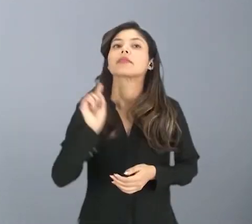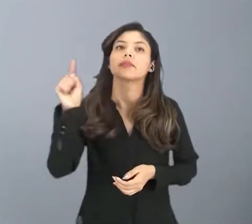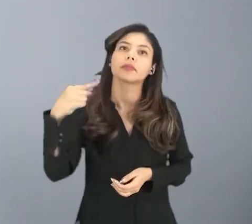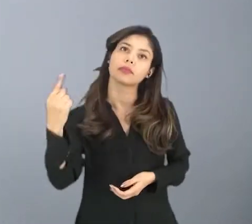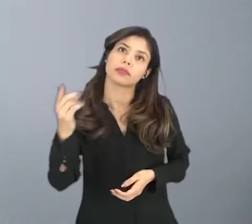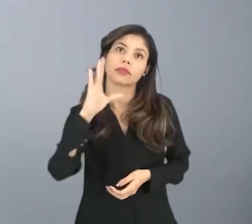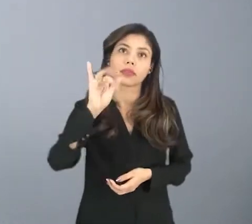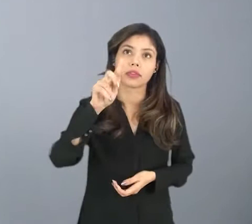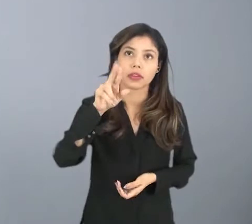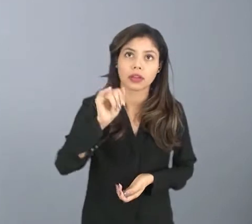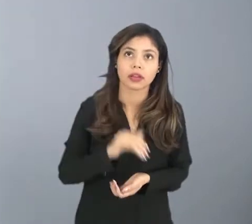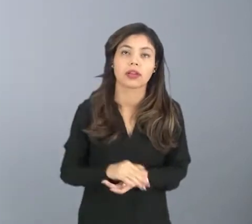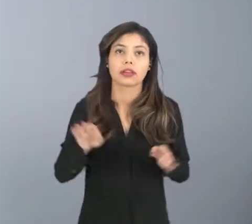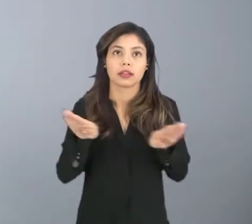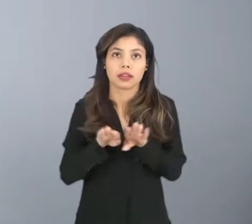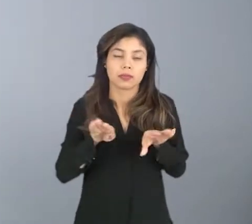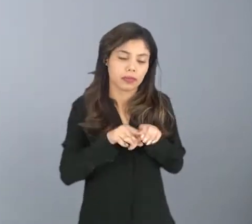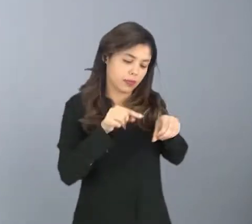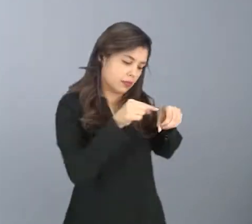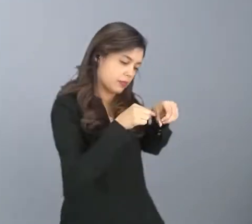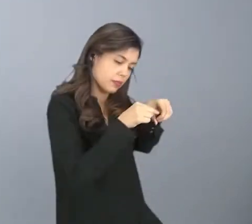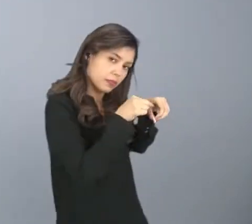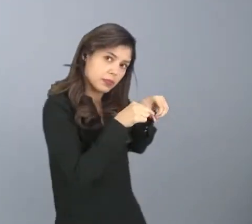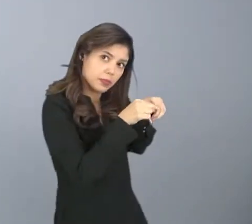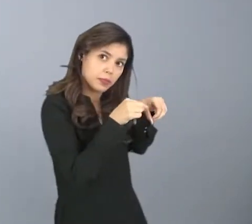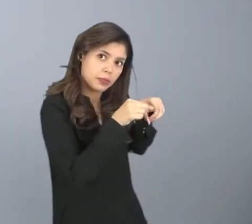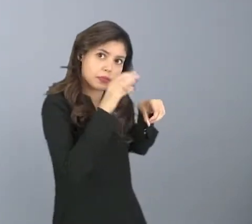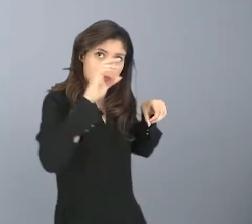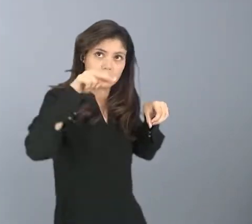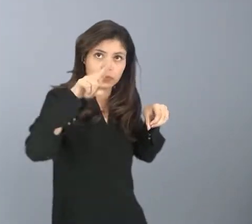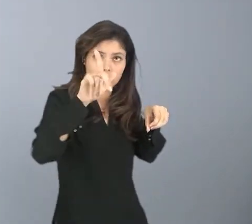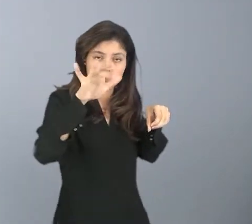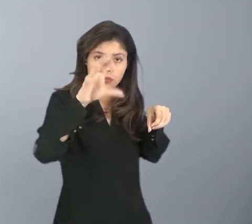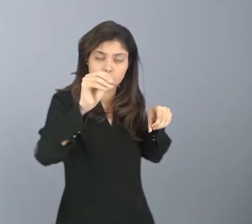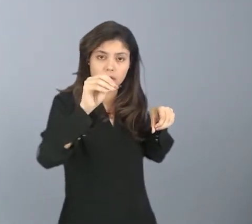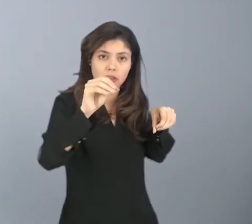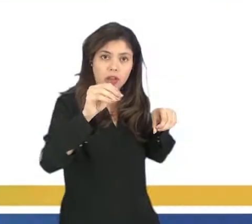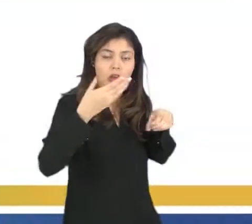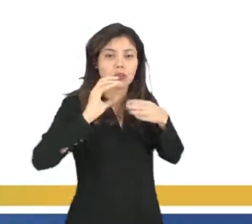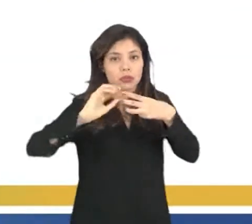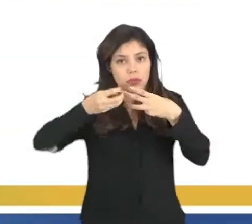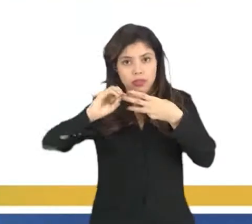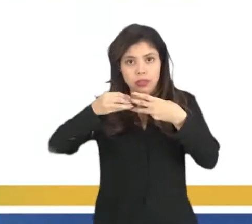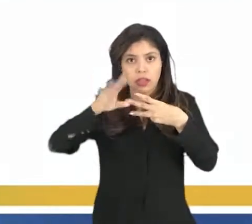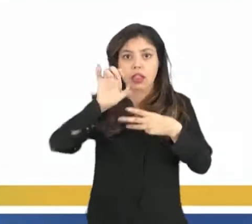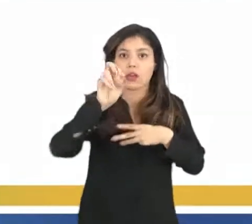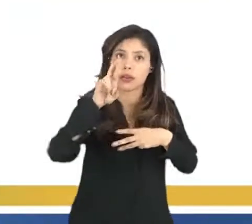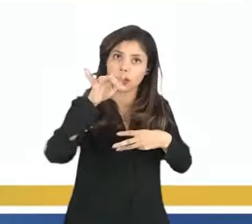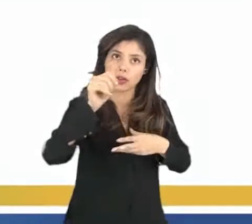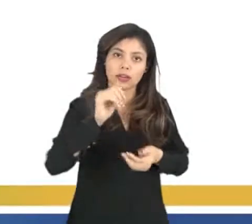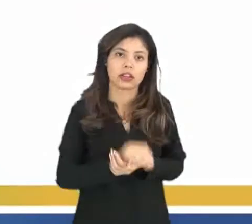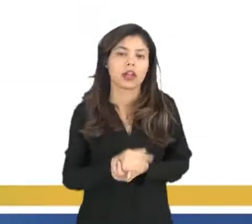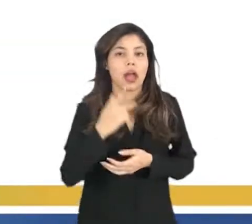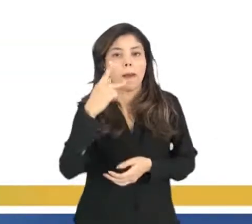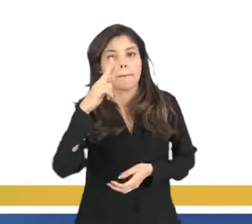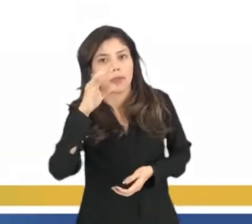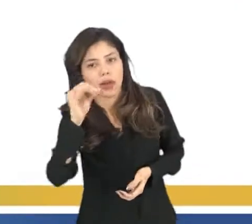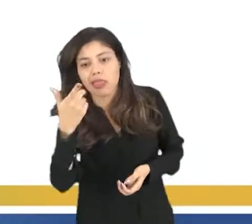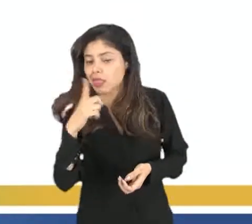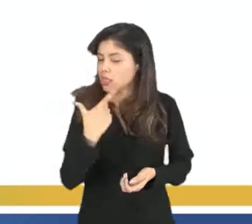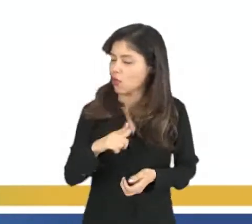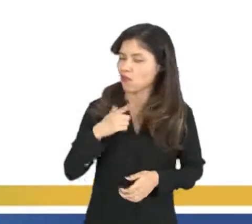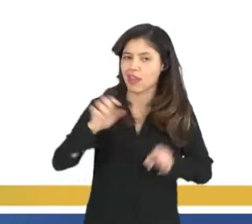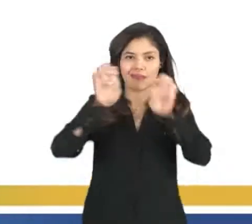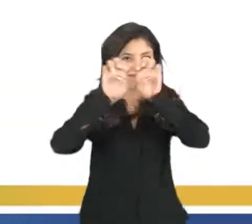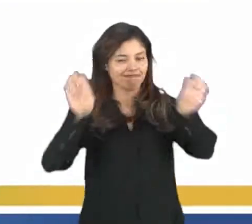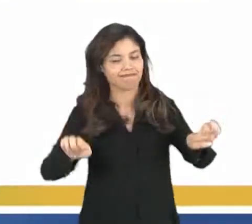do citoplasma, a gente tem como principal estrutura o núcleo, numa célula eucarionte. Os procariontes ainda não possuem essa estrutura